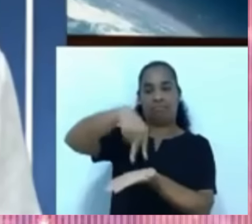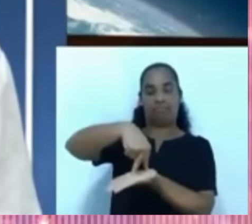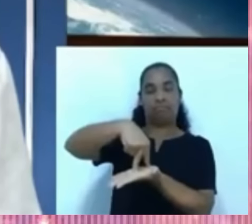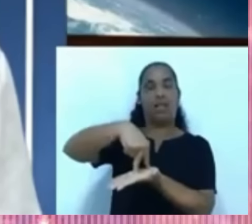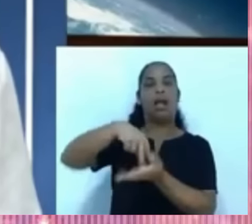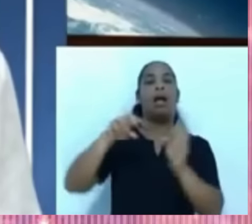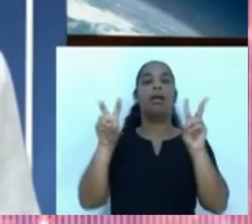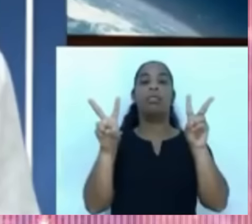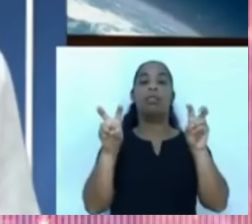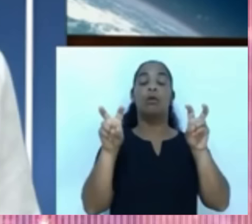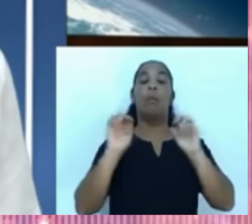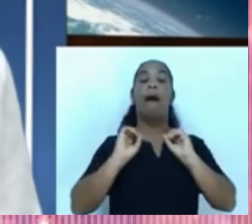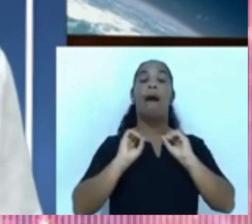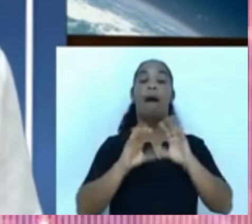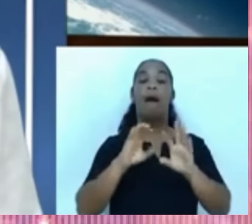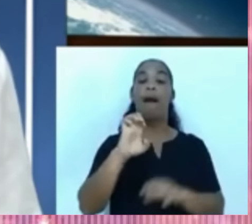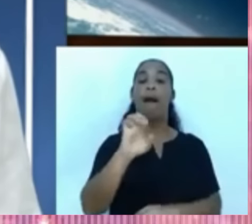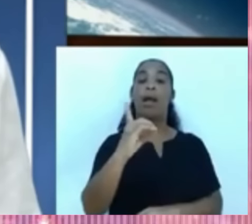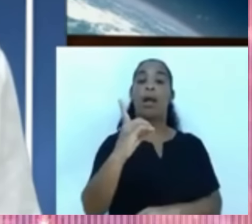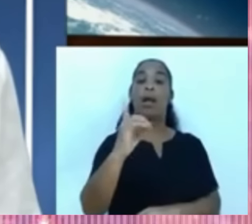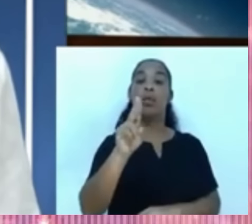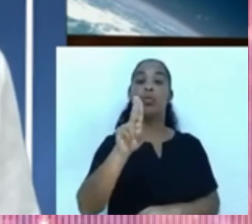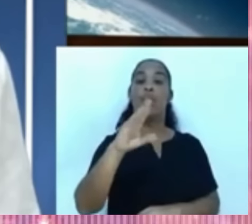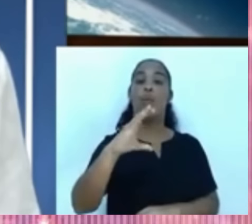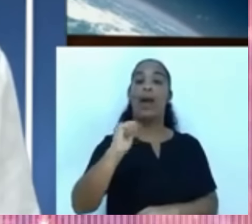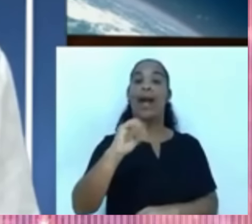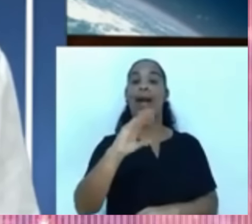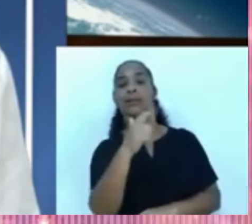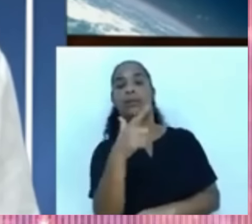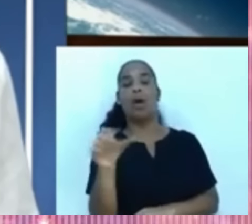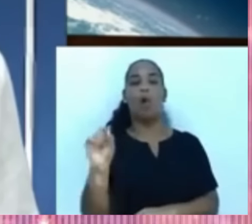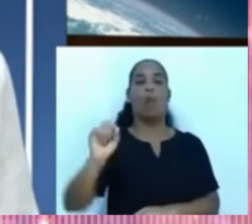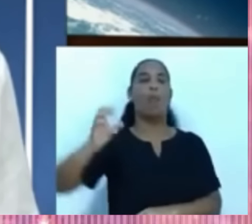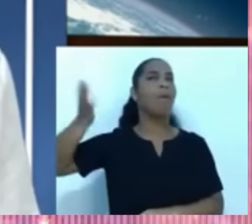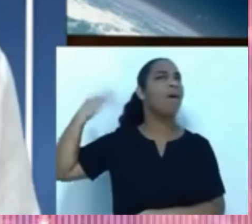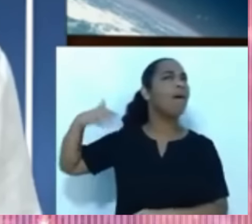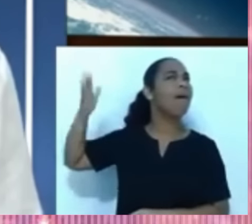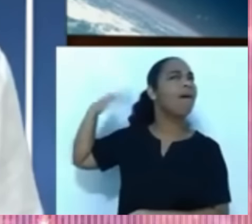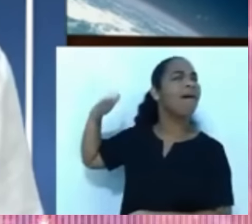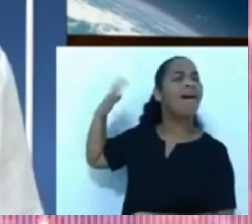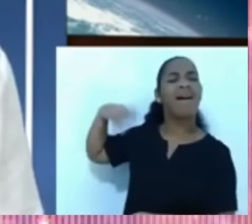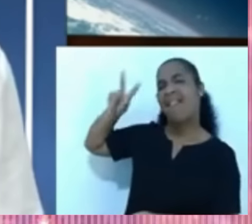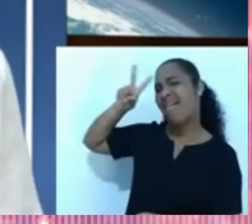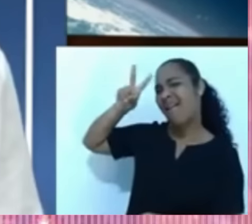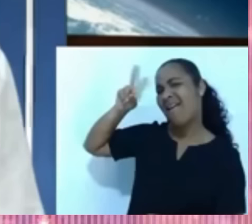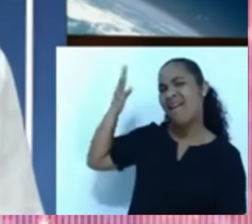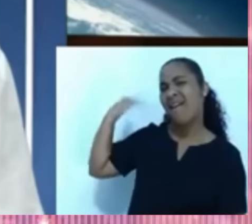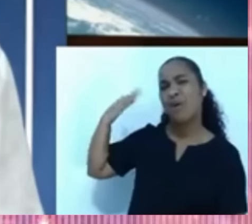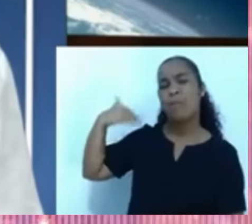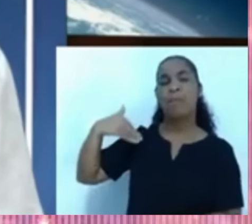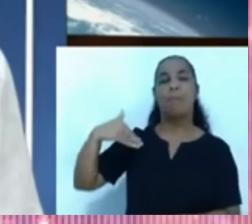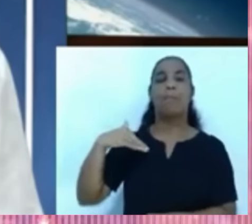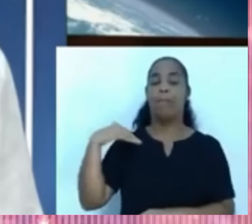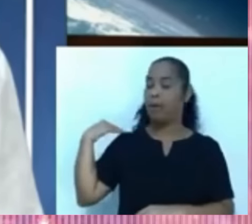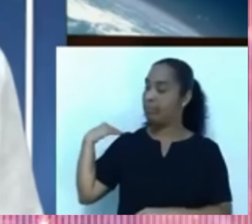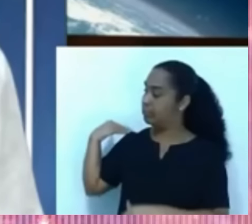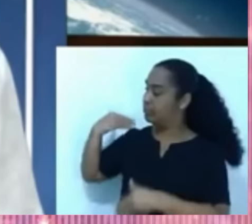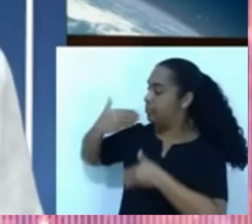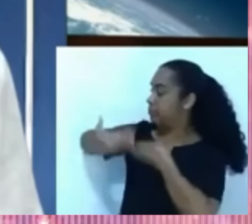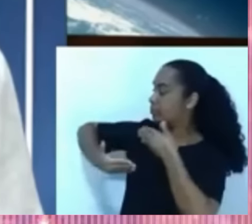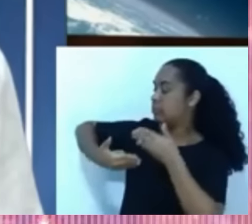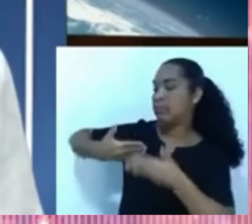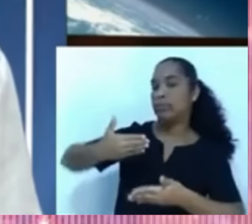da origem do povo desde os primórdios das Tribos bárbaras até aquele instante magnífico